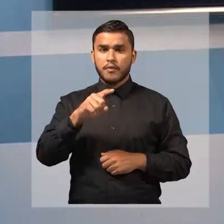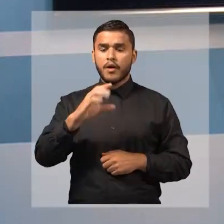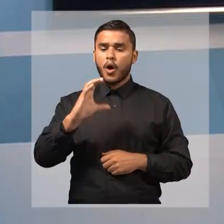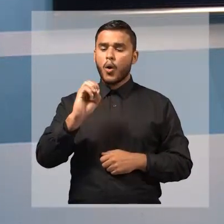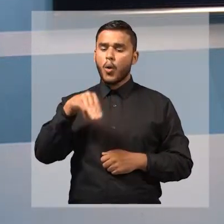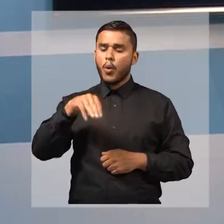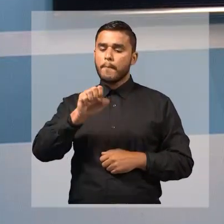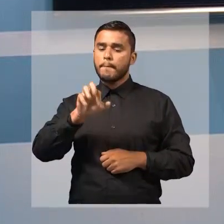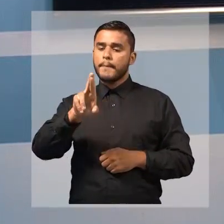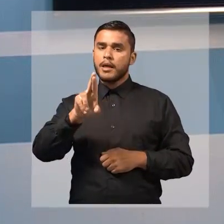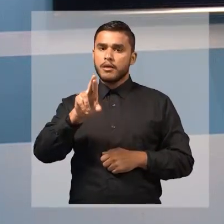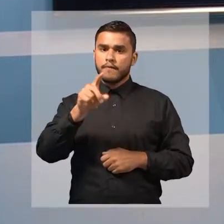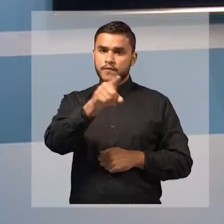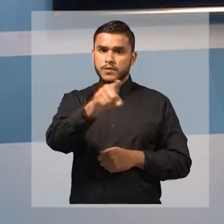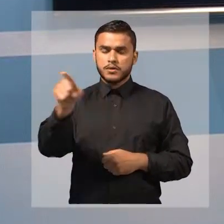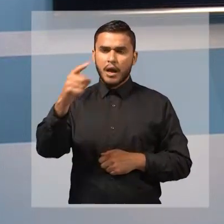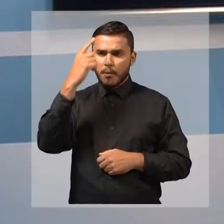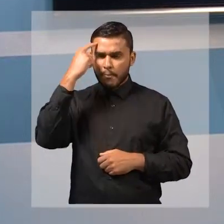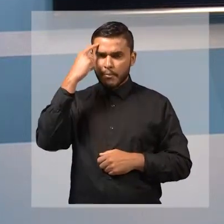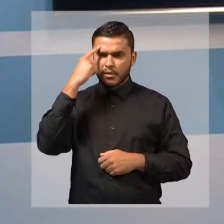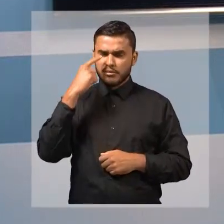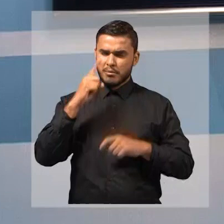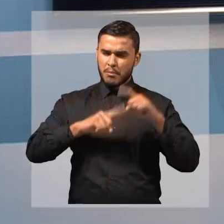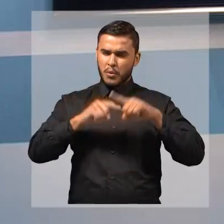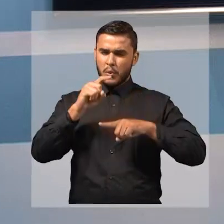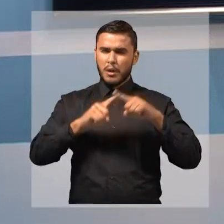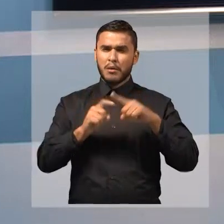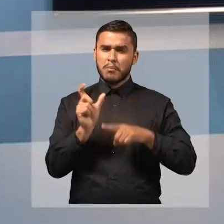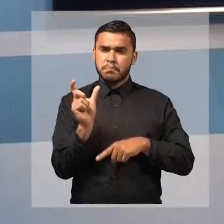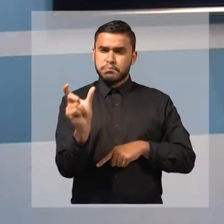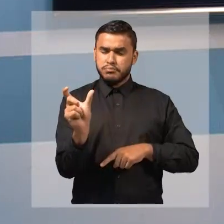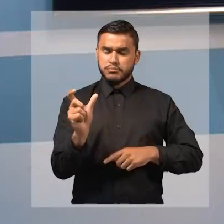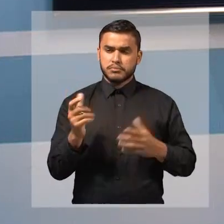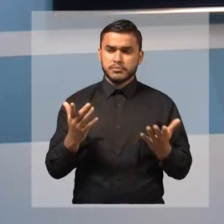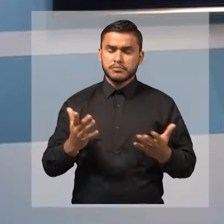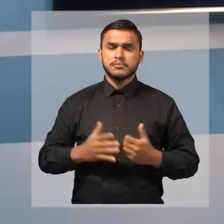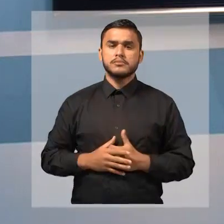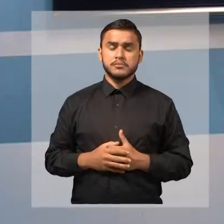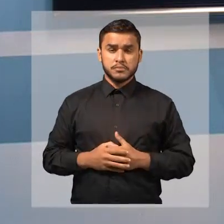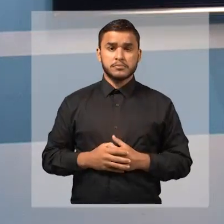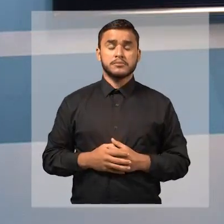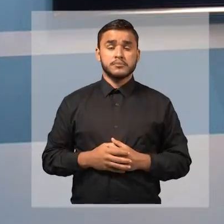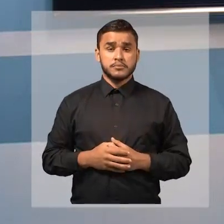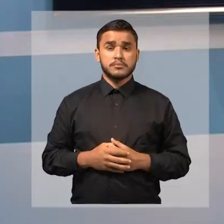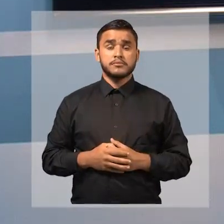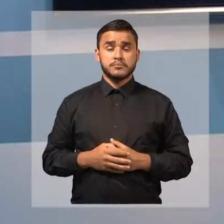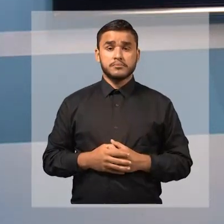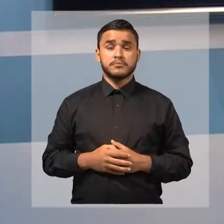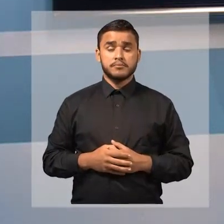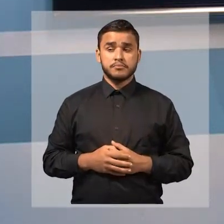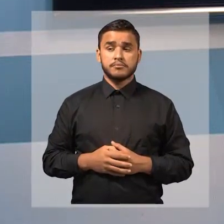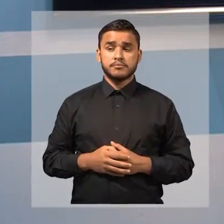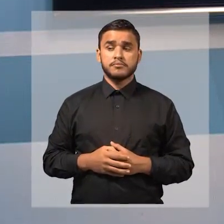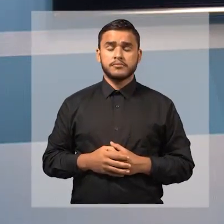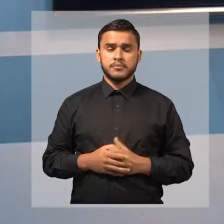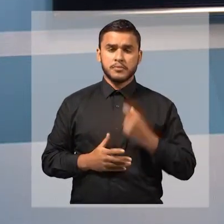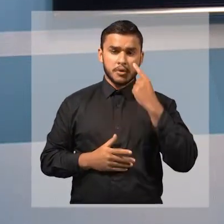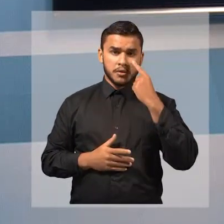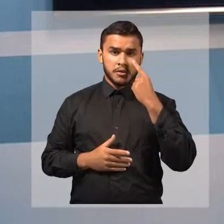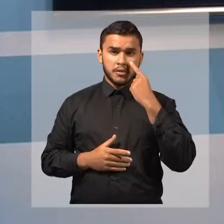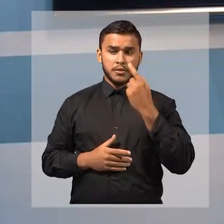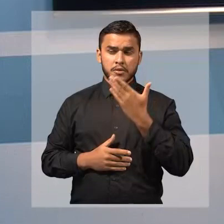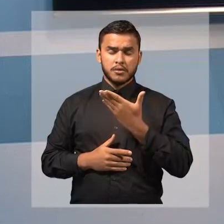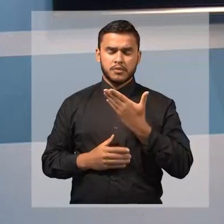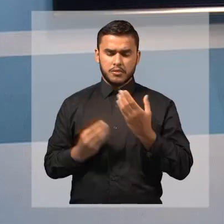É assim que está escrito aqui. Eu vou pedir agora para que nós mostremos o vídeo para que os